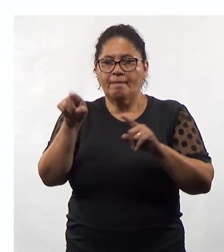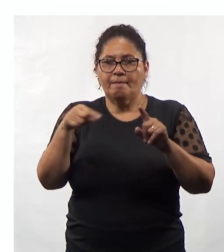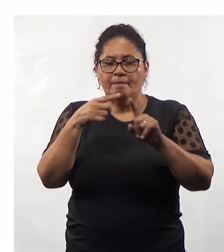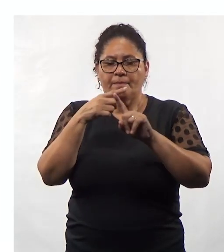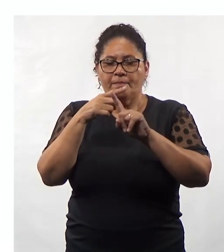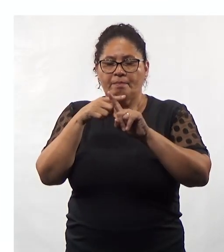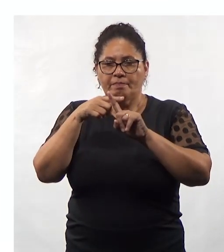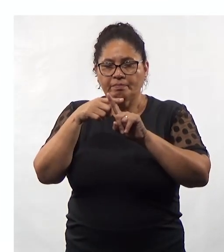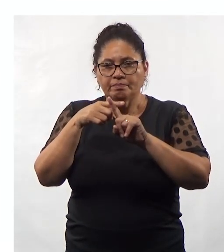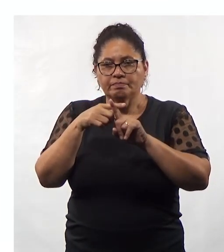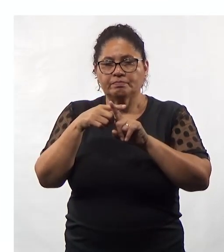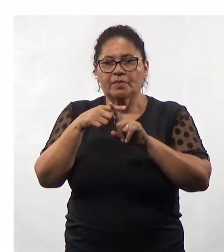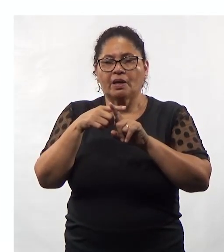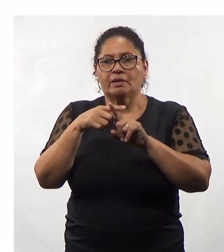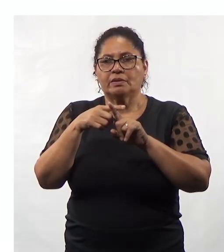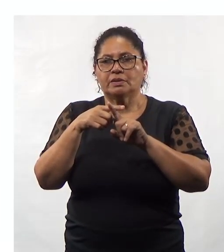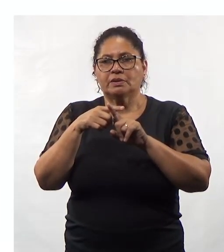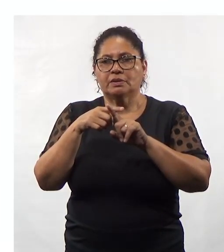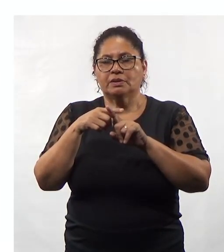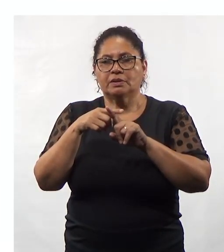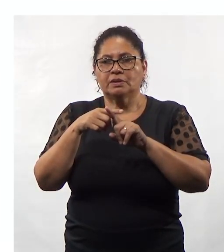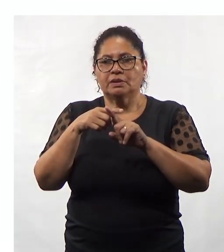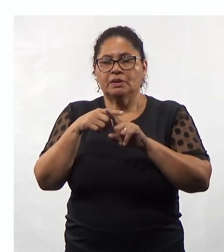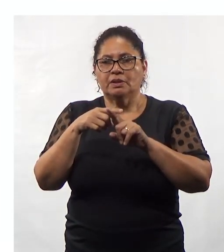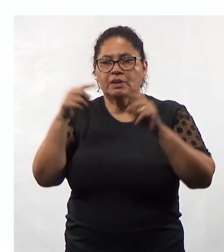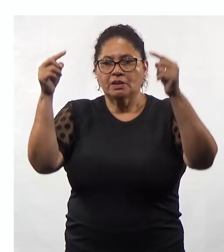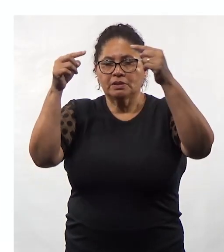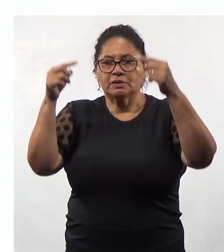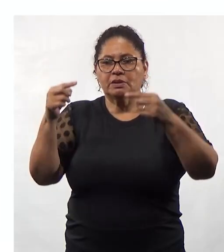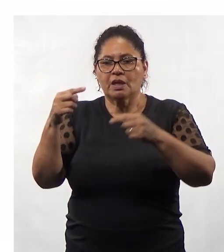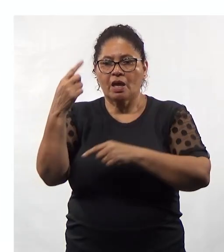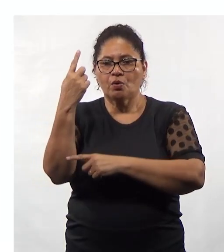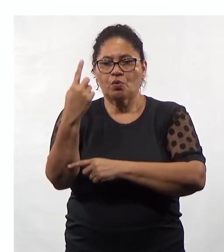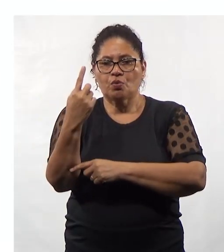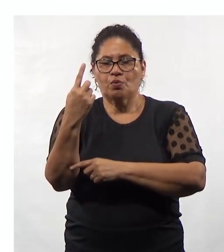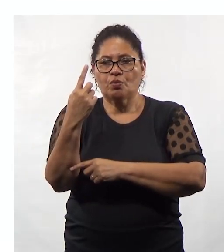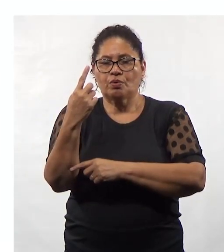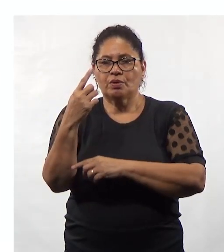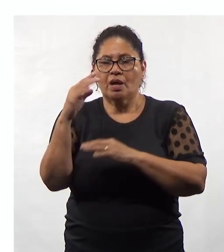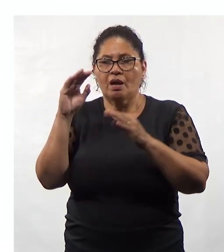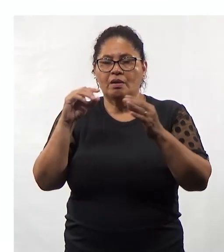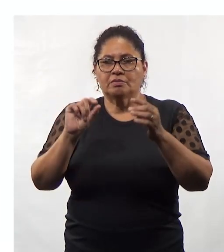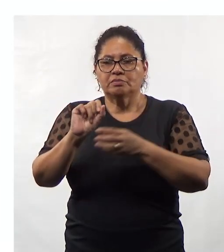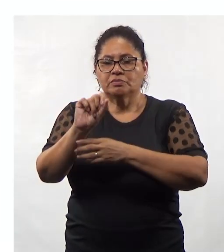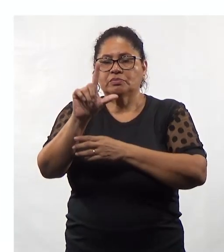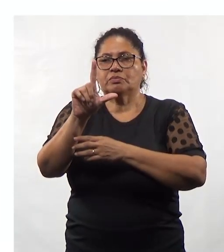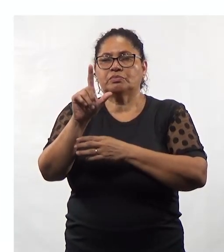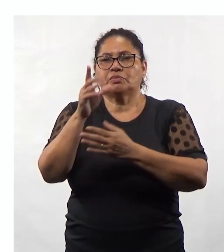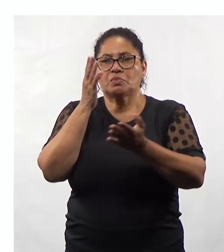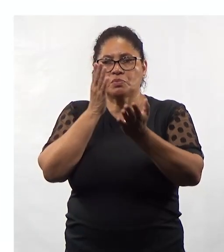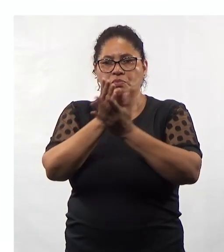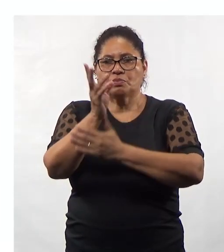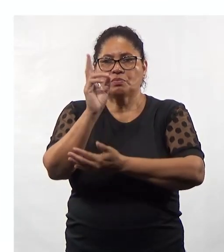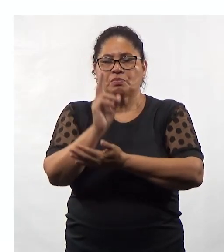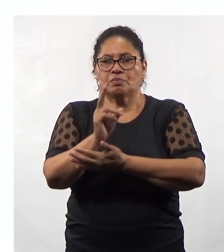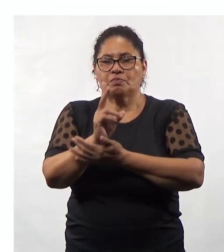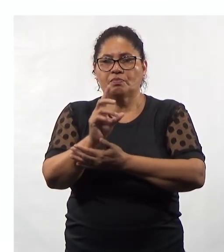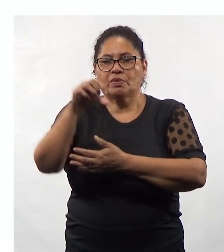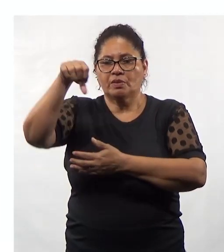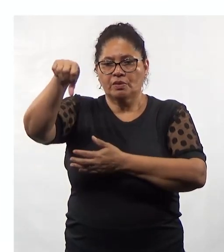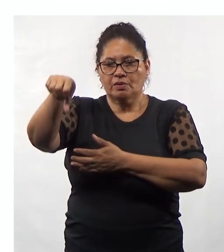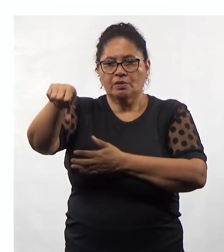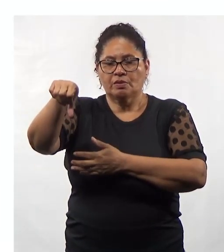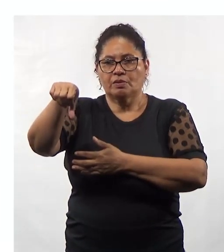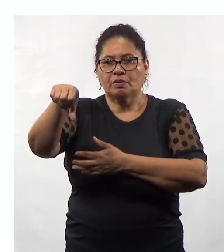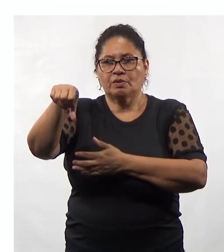meio desse item. Então, minha nota mínima desse critério é 1. E a máxima segue a mesma linha, né? A